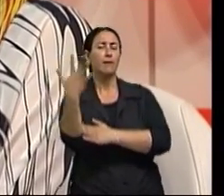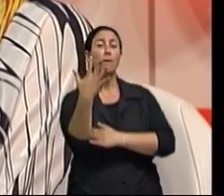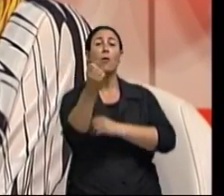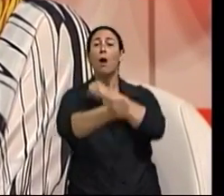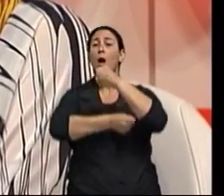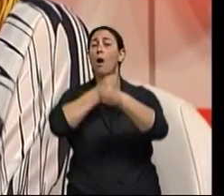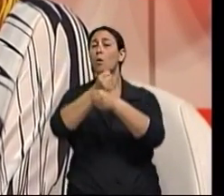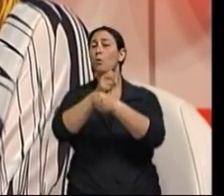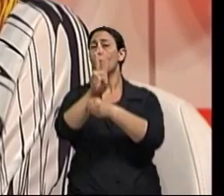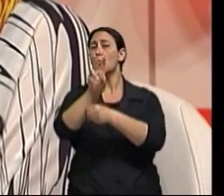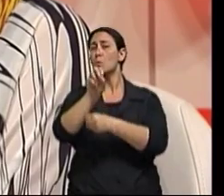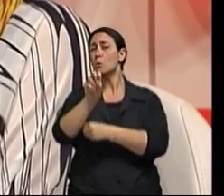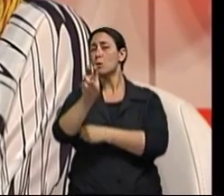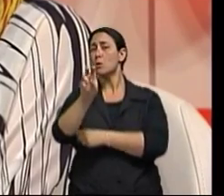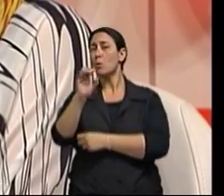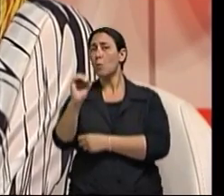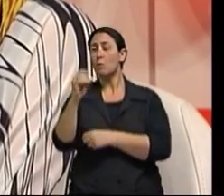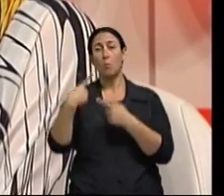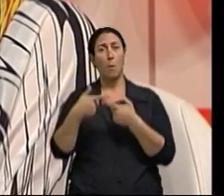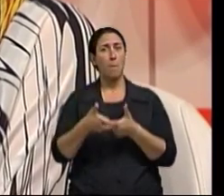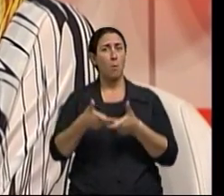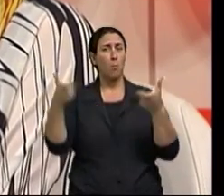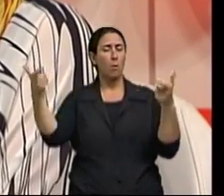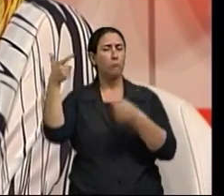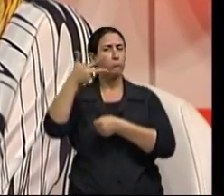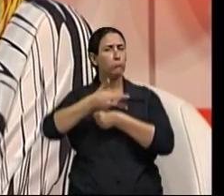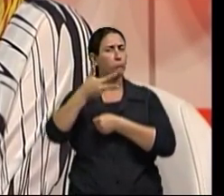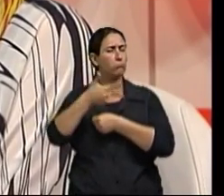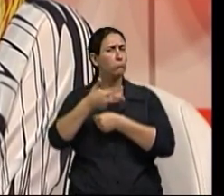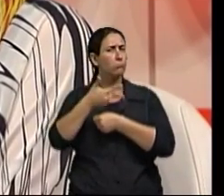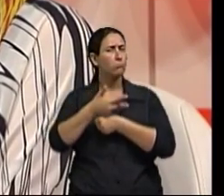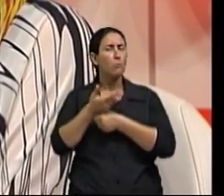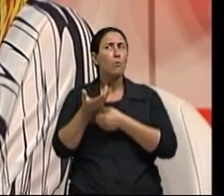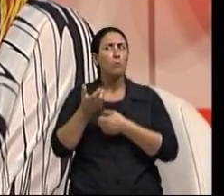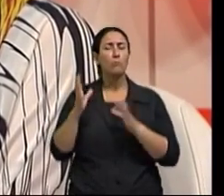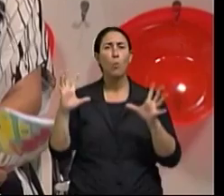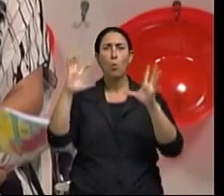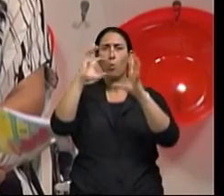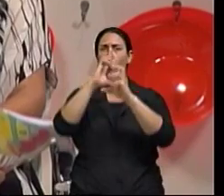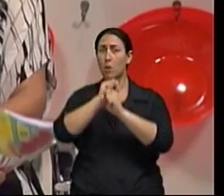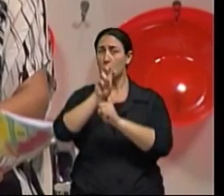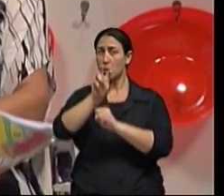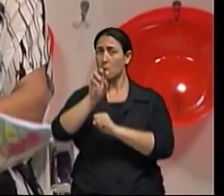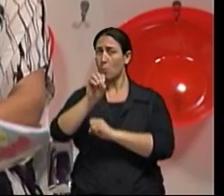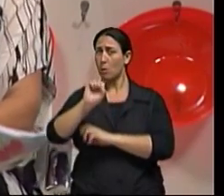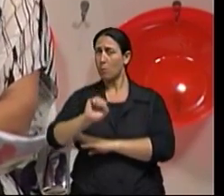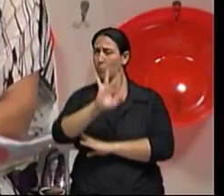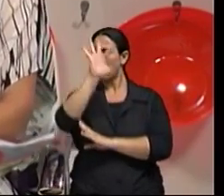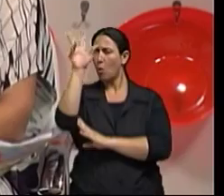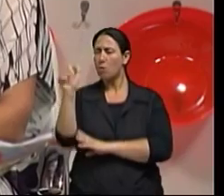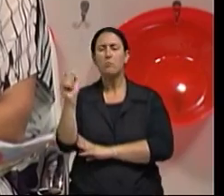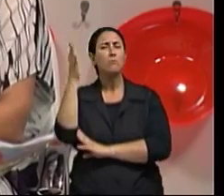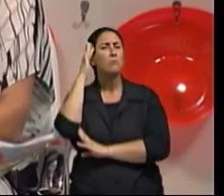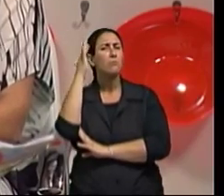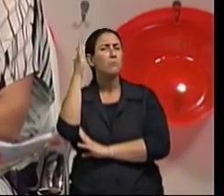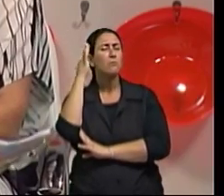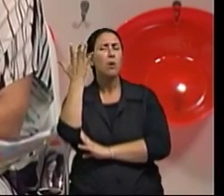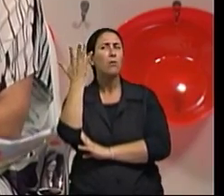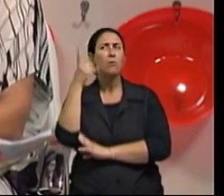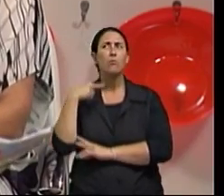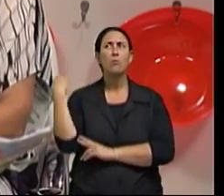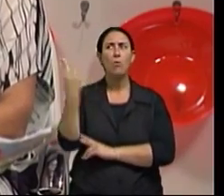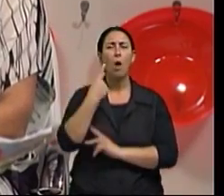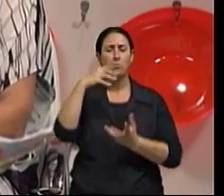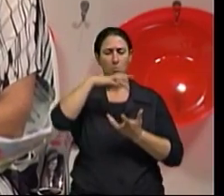população será praticamente de idosos, chegando a 50 milhões. Que consequências sofrerá o nosso